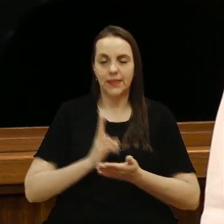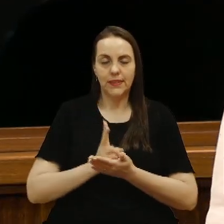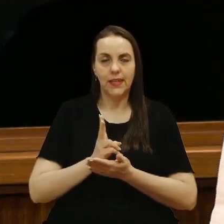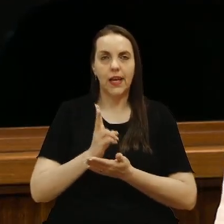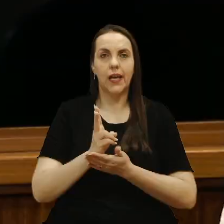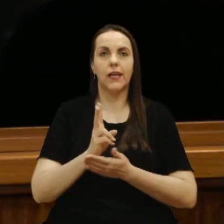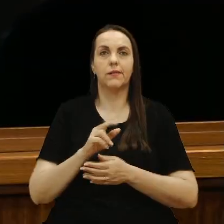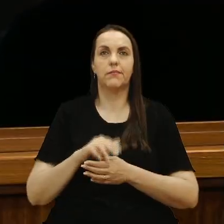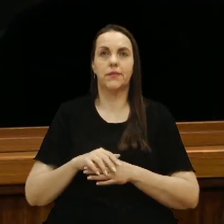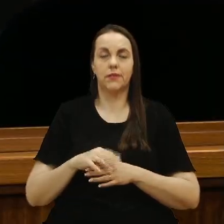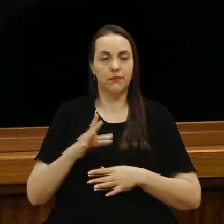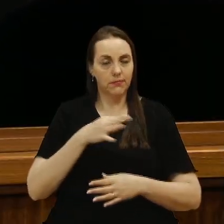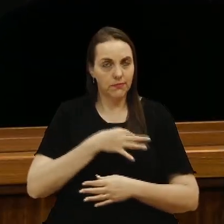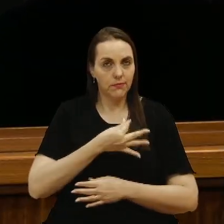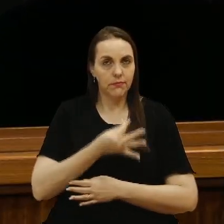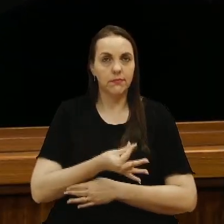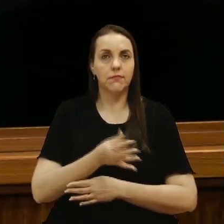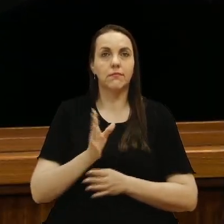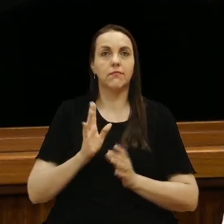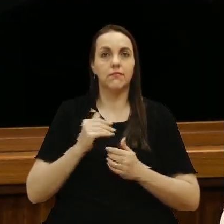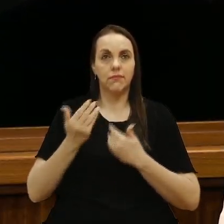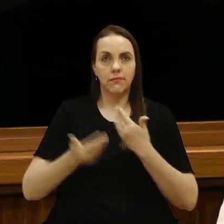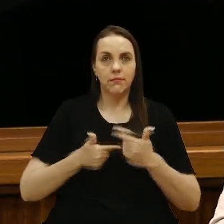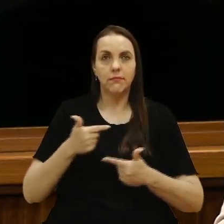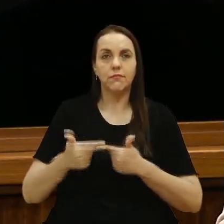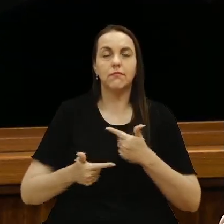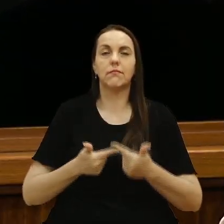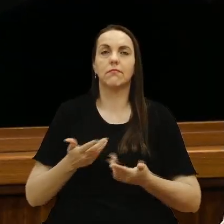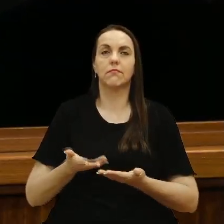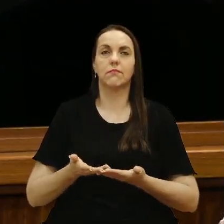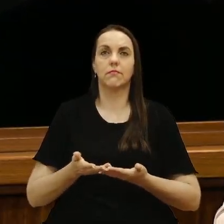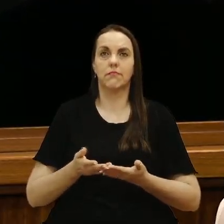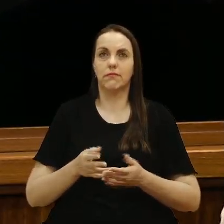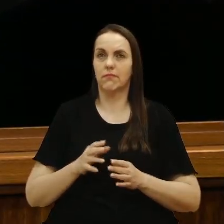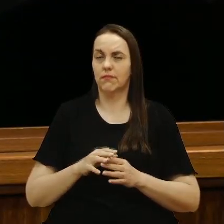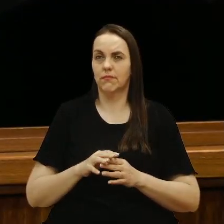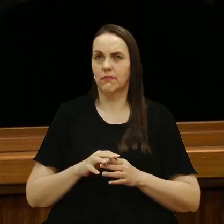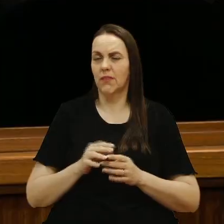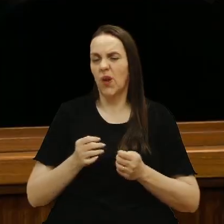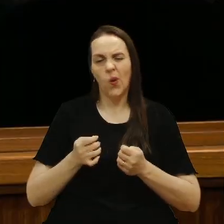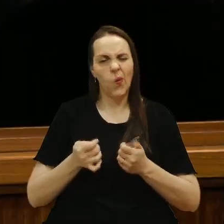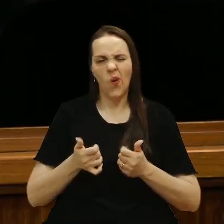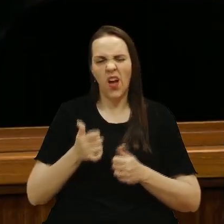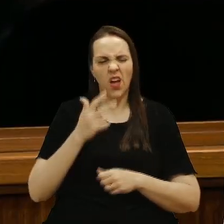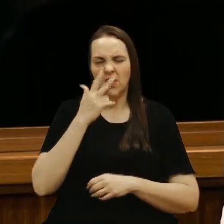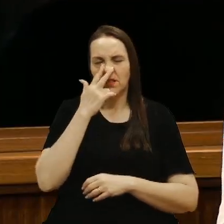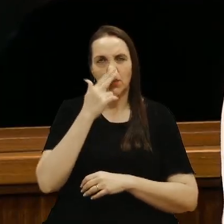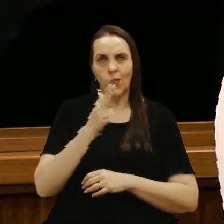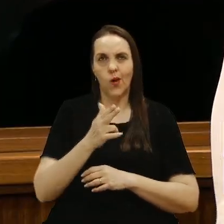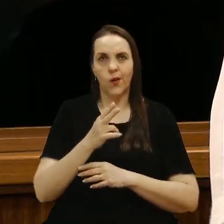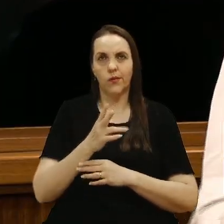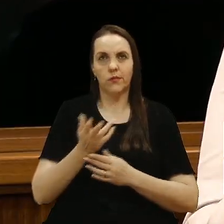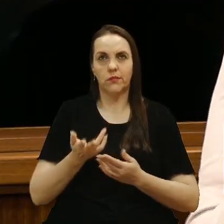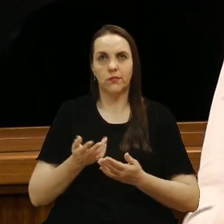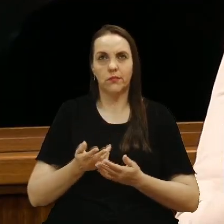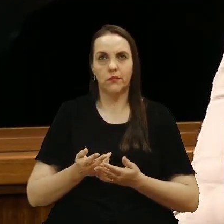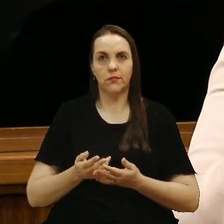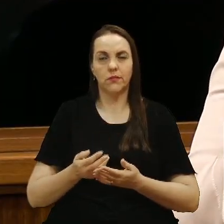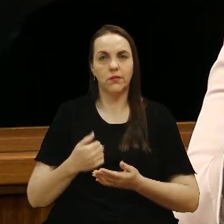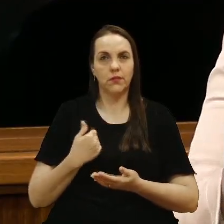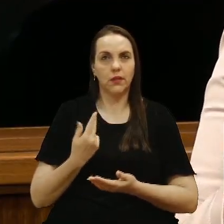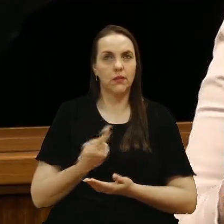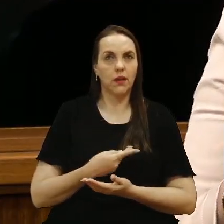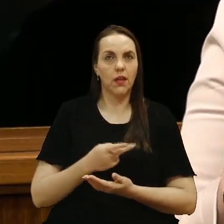vezes espontaneamente, apenas no trabalho de manhã. É quase que nem a gente, ou se não é. Inclusive, eu